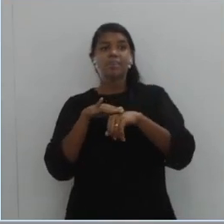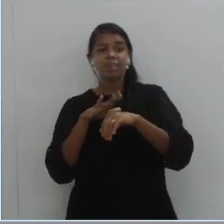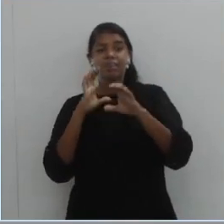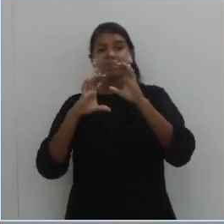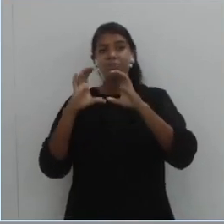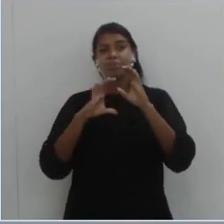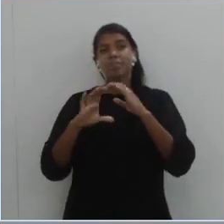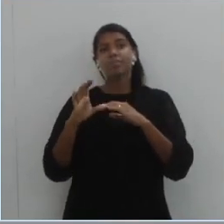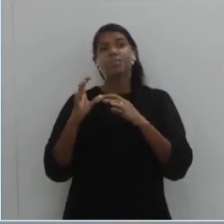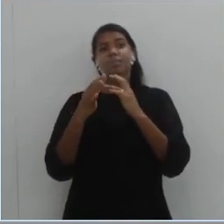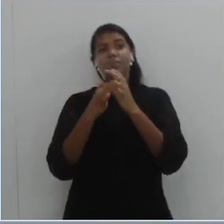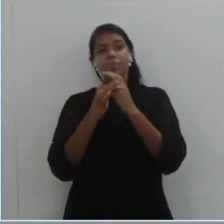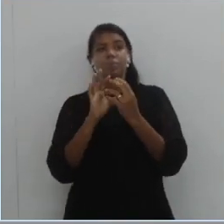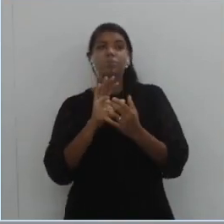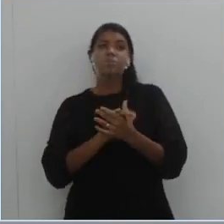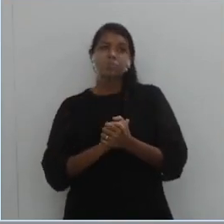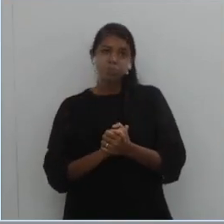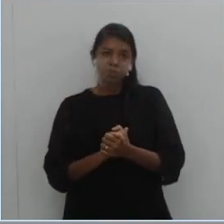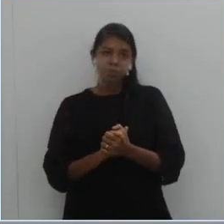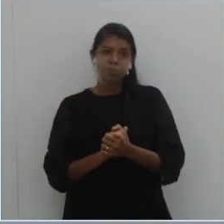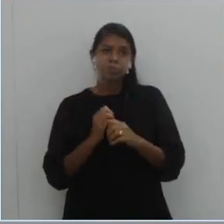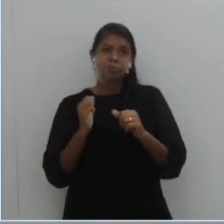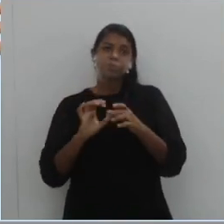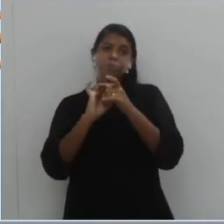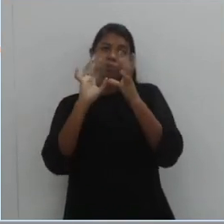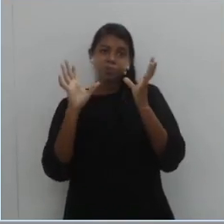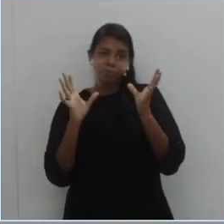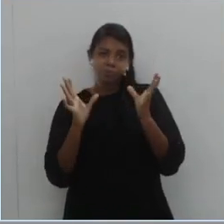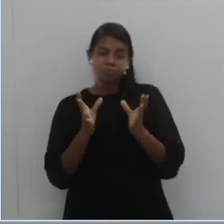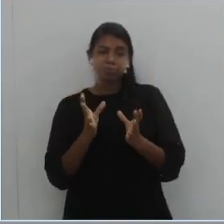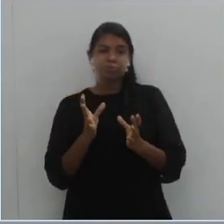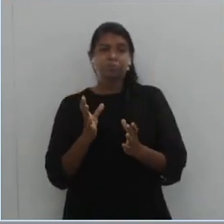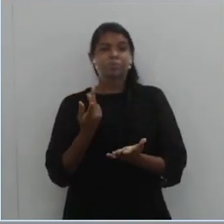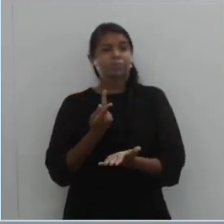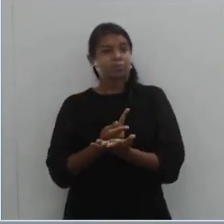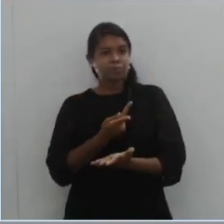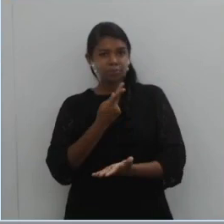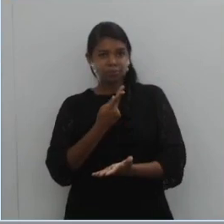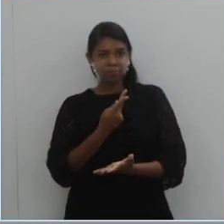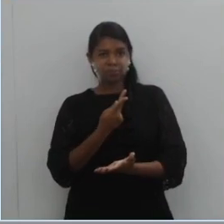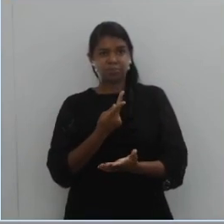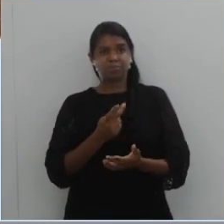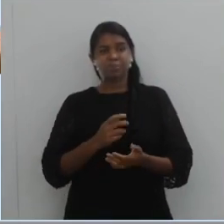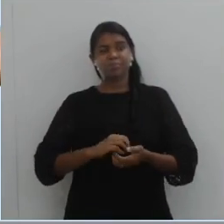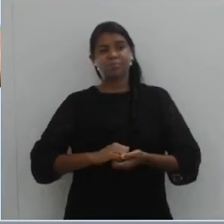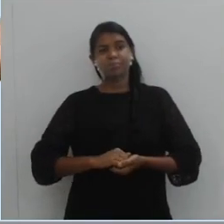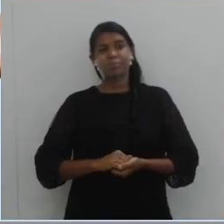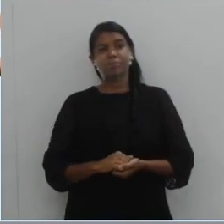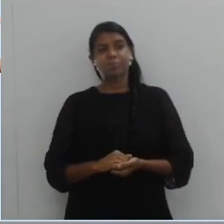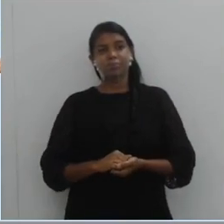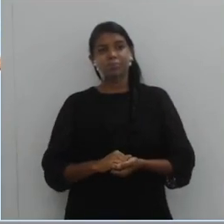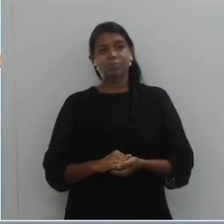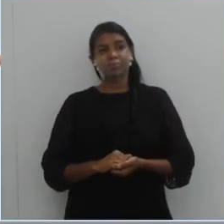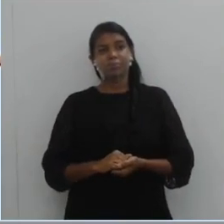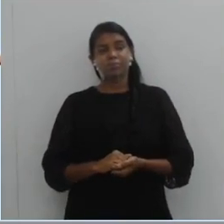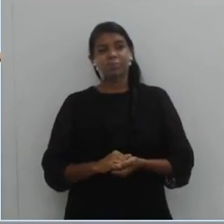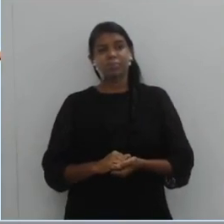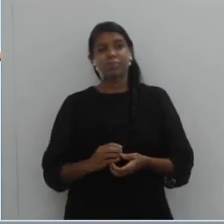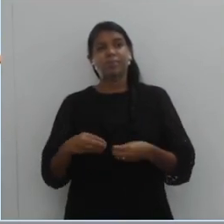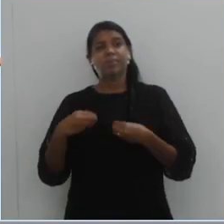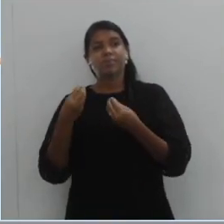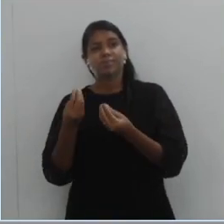embora continuando. Então, quando isso acontecia, esse título era cedido às